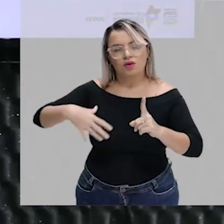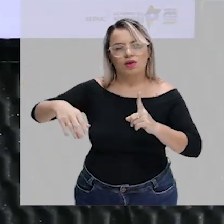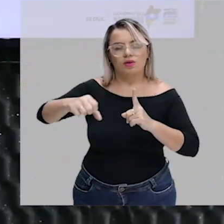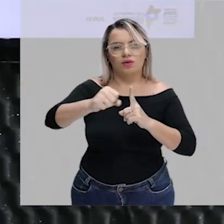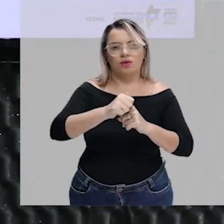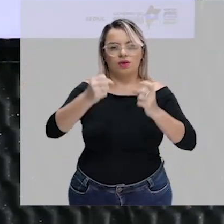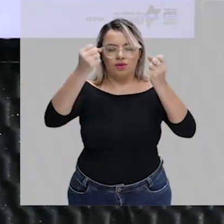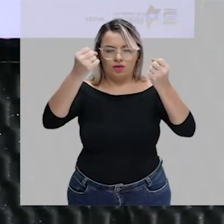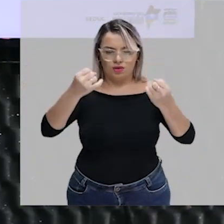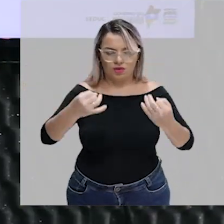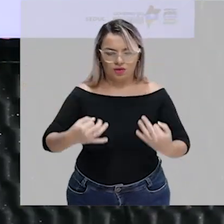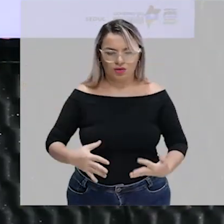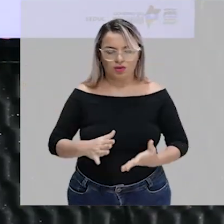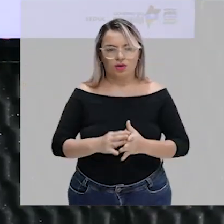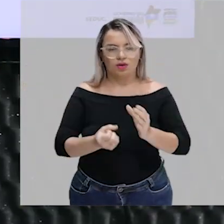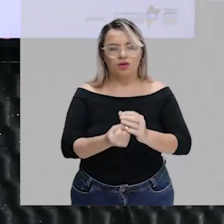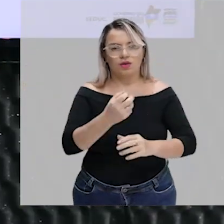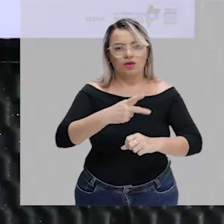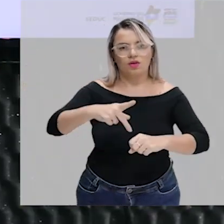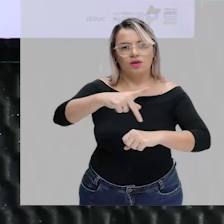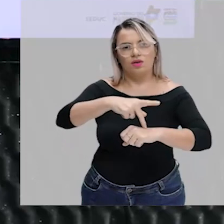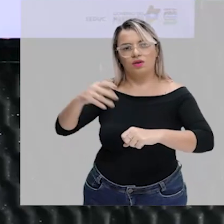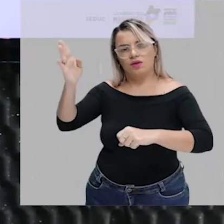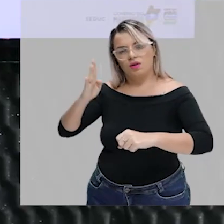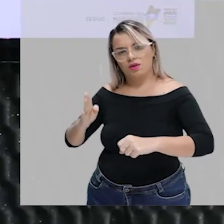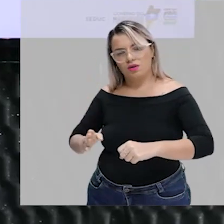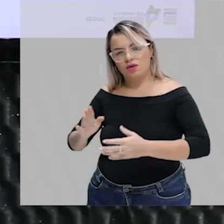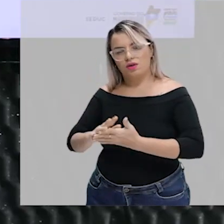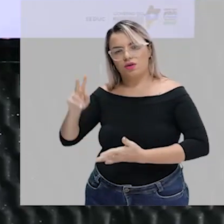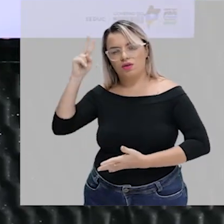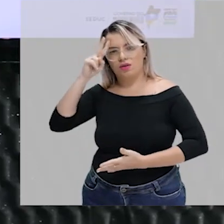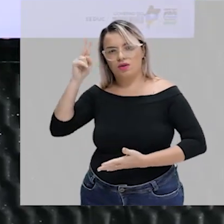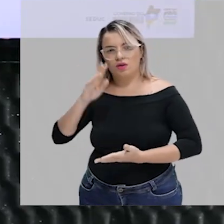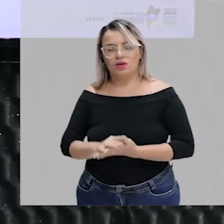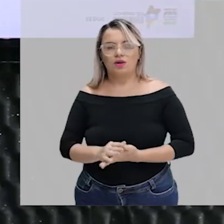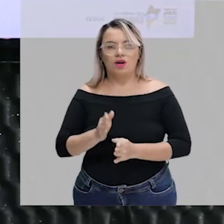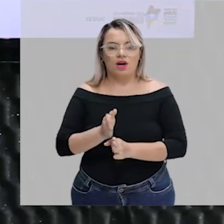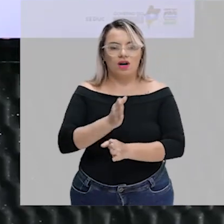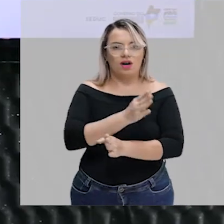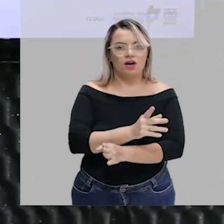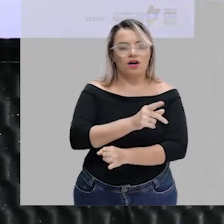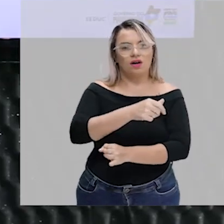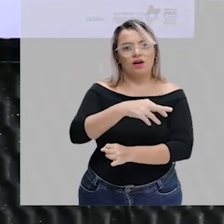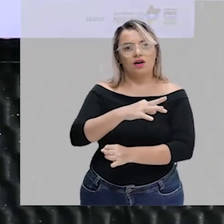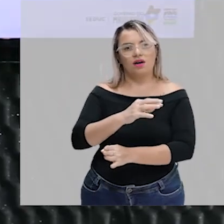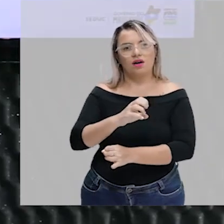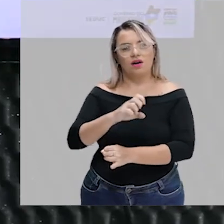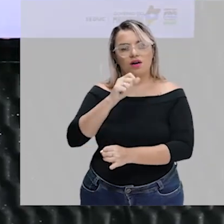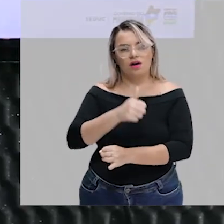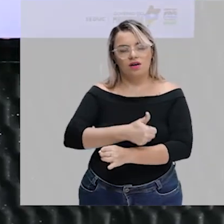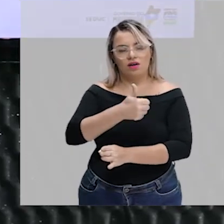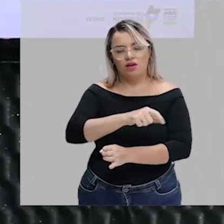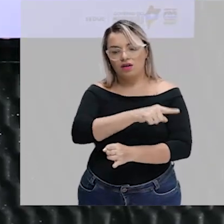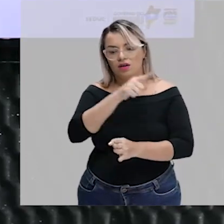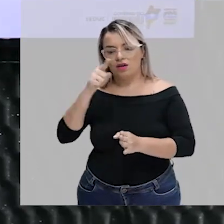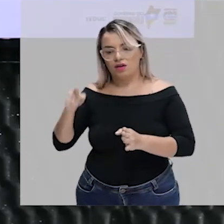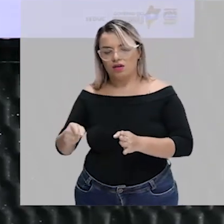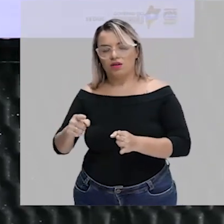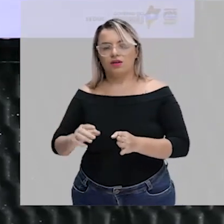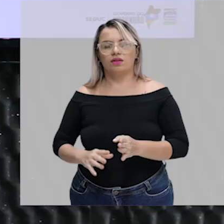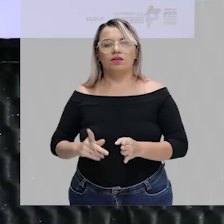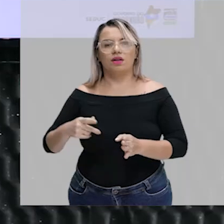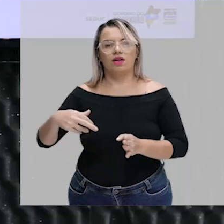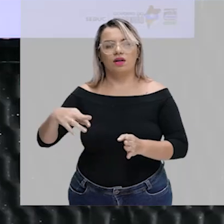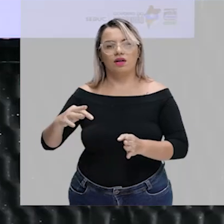gente falou sobre a formação do Estado brasileiro. Lembrando que essa é só a primeira parte. A gente ainda vai falar na segunda